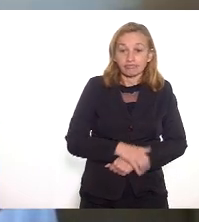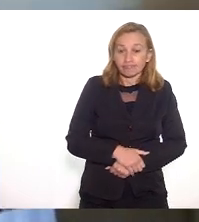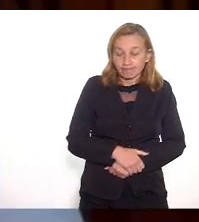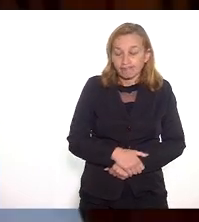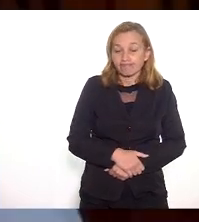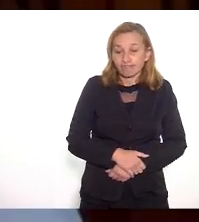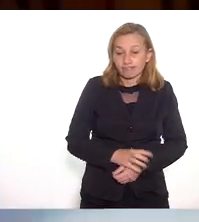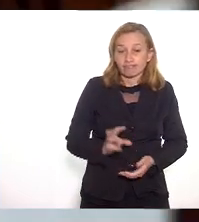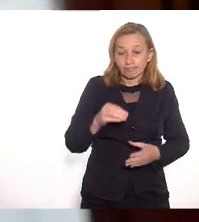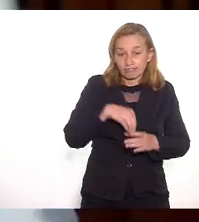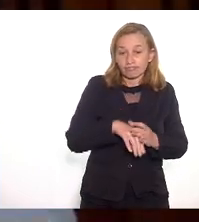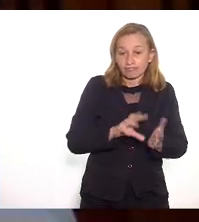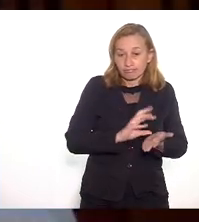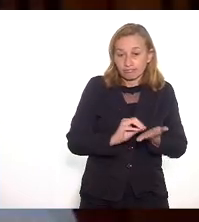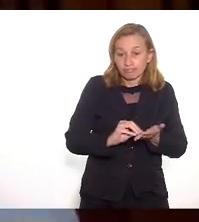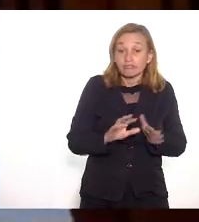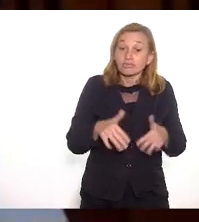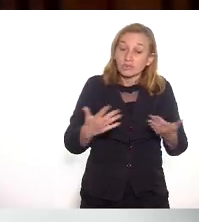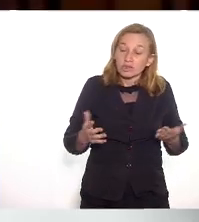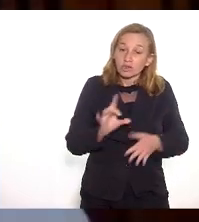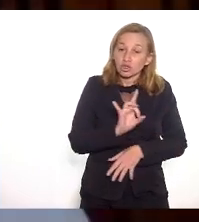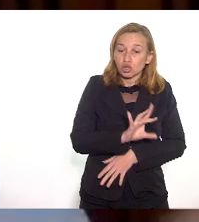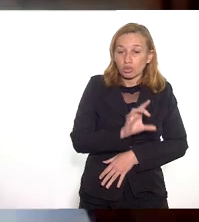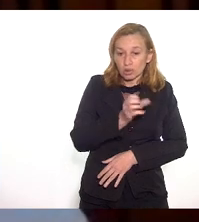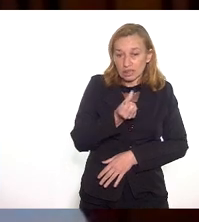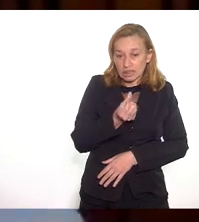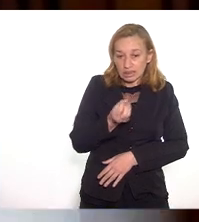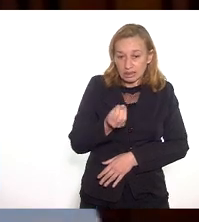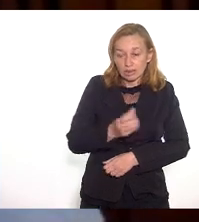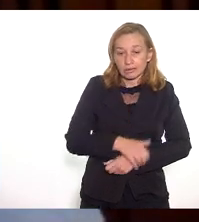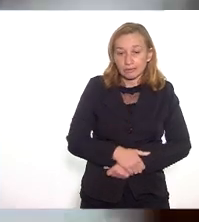está na pauta. Então, só o 60.